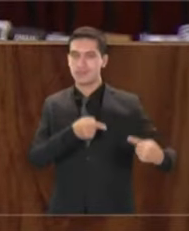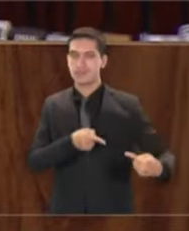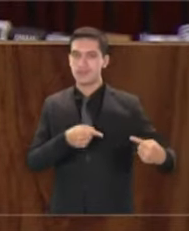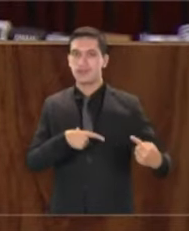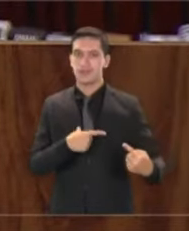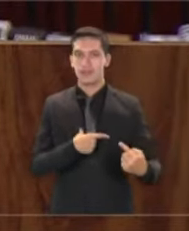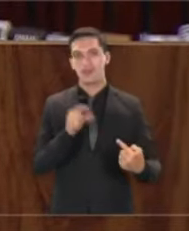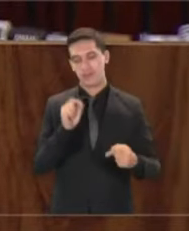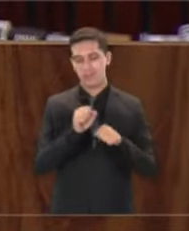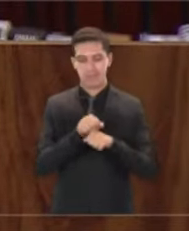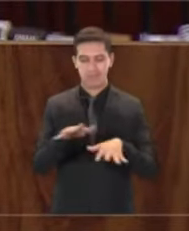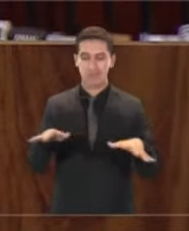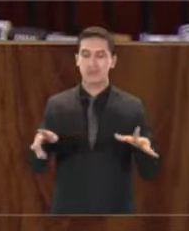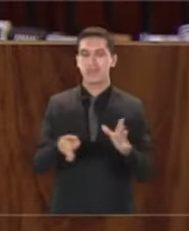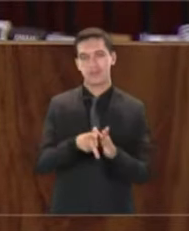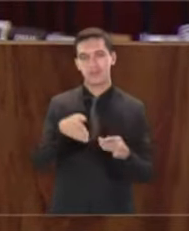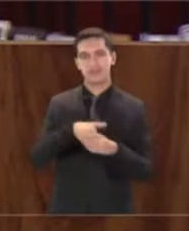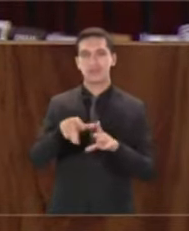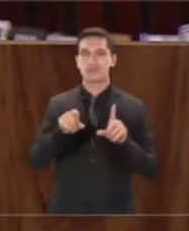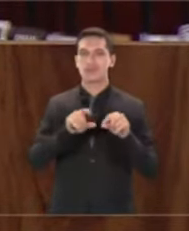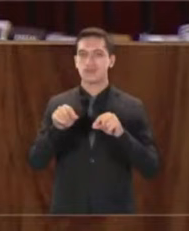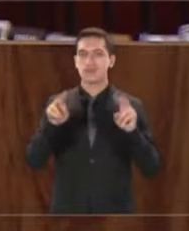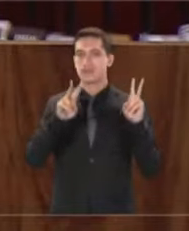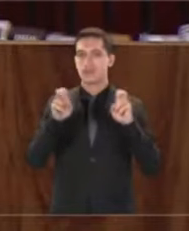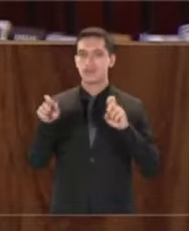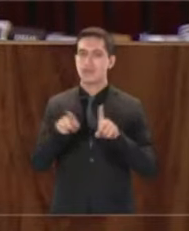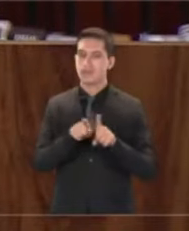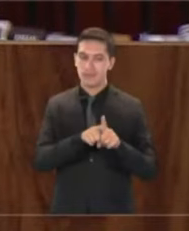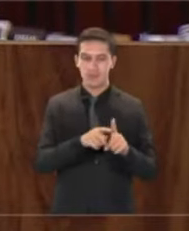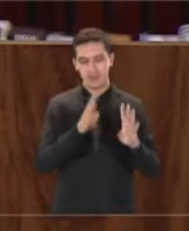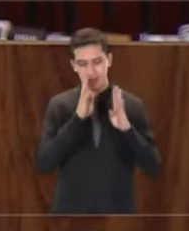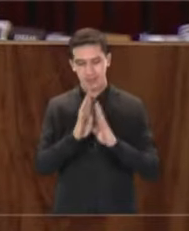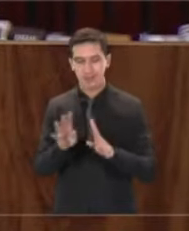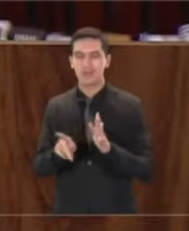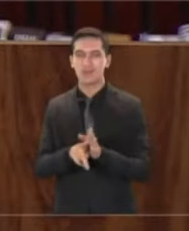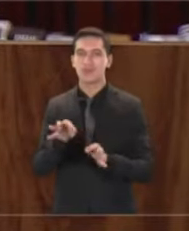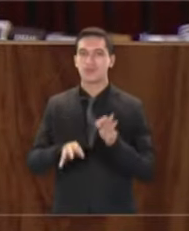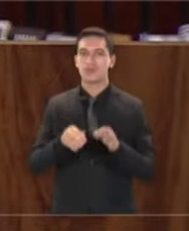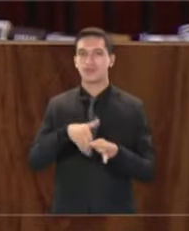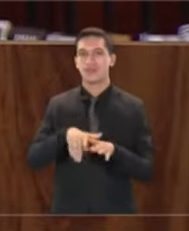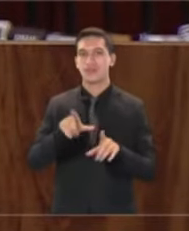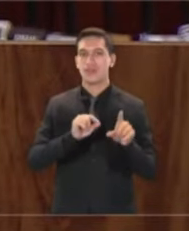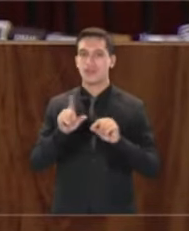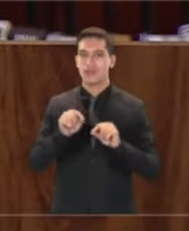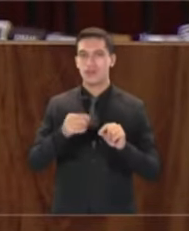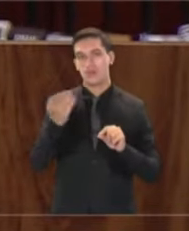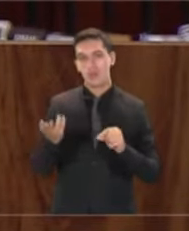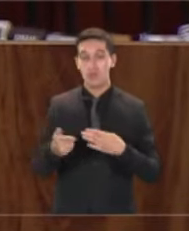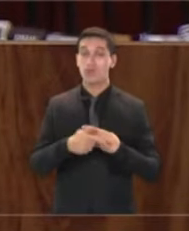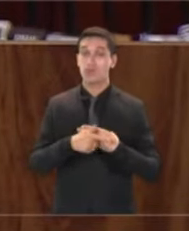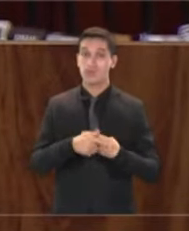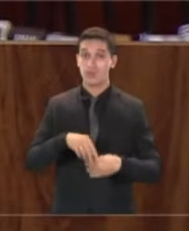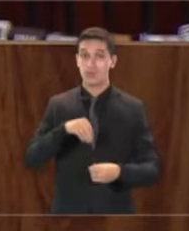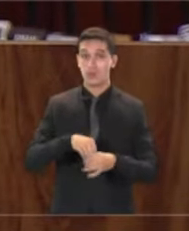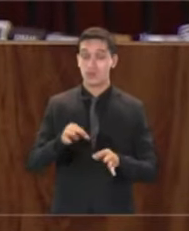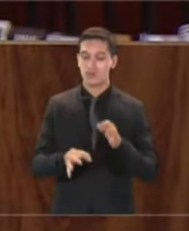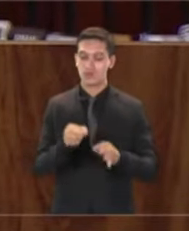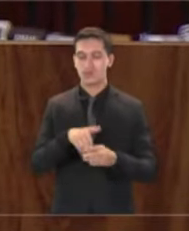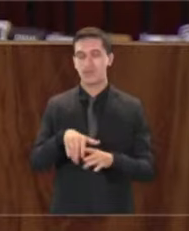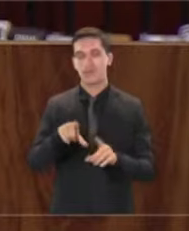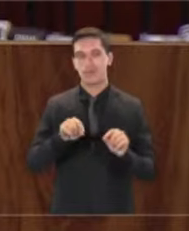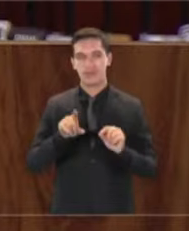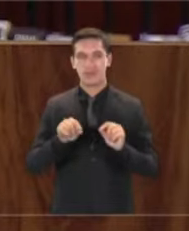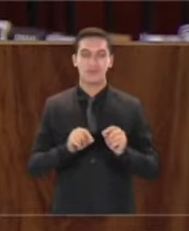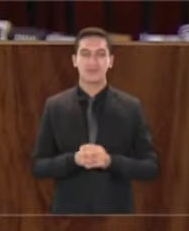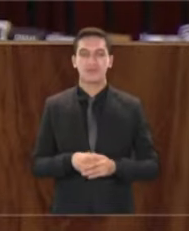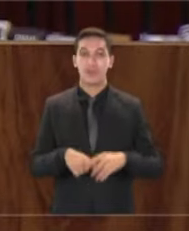repercussão eleitoral em prol deste a atrair a atração da justiça eleitoral, ou atuação da justiça eleitoral. Desse